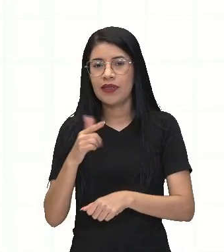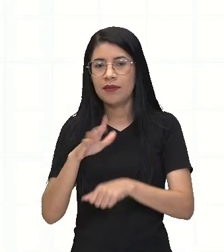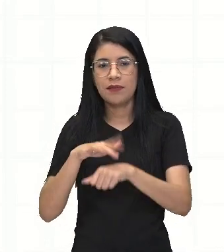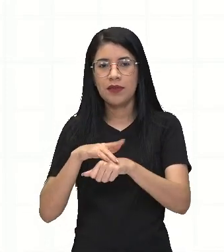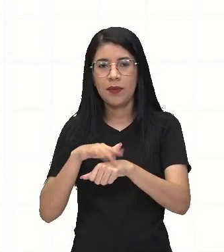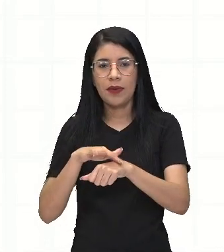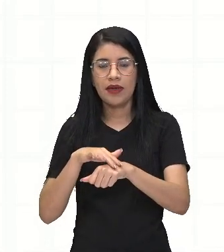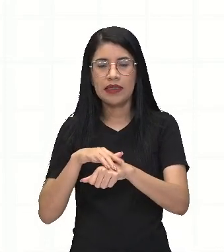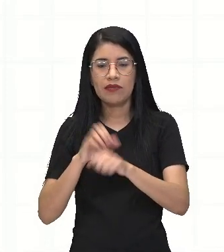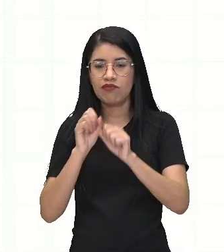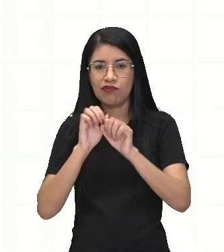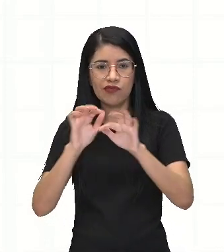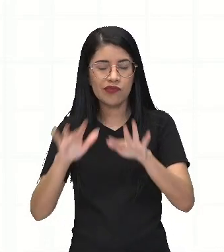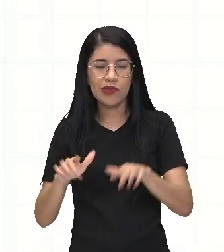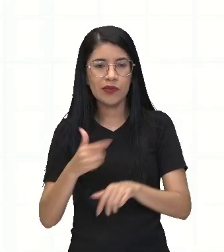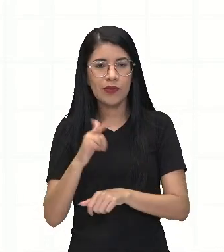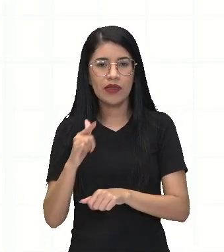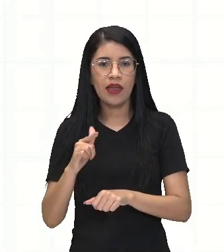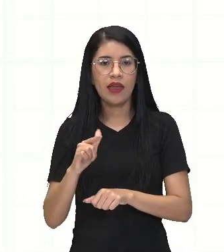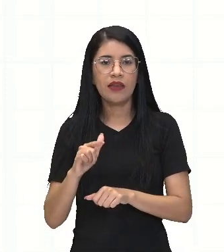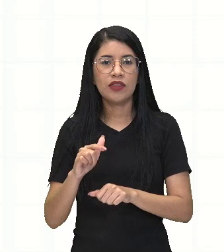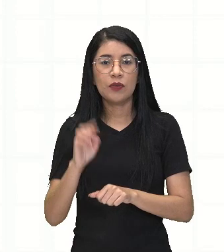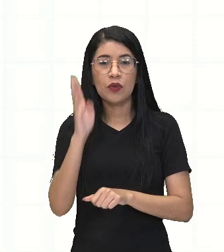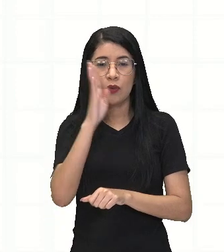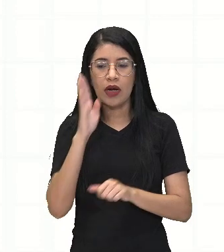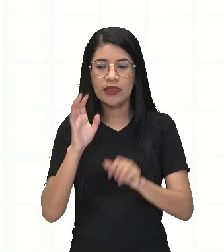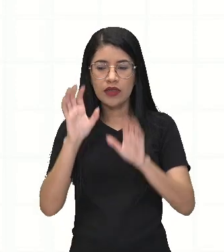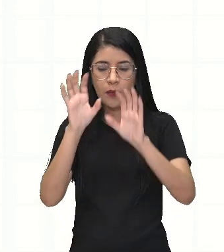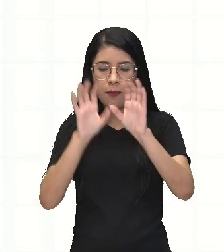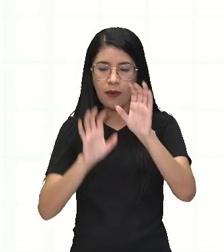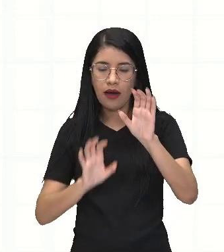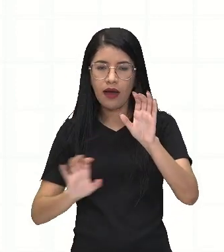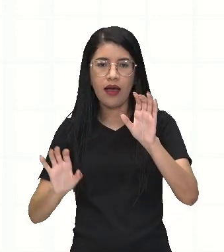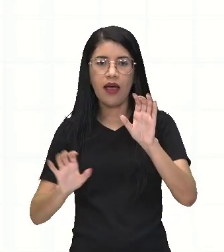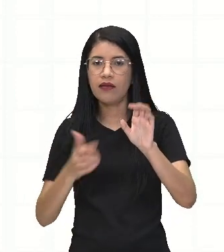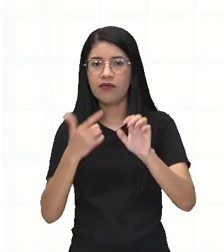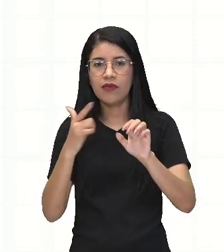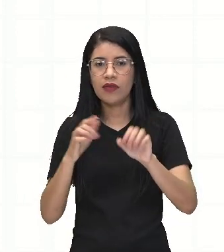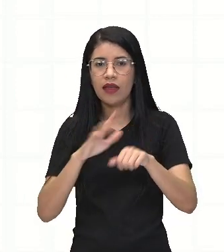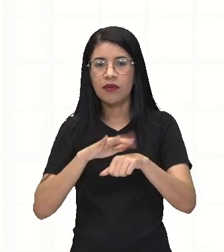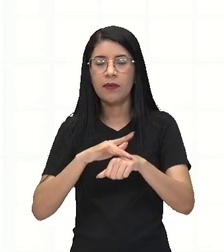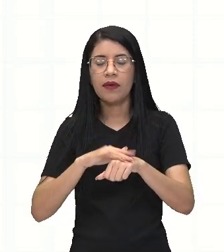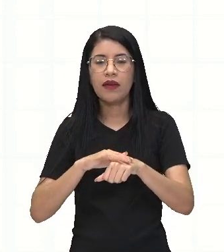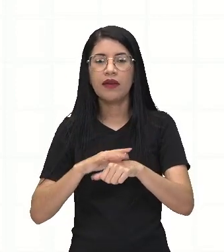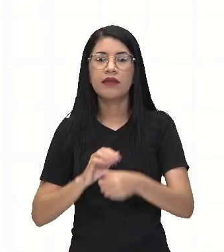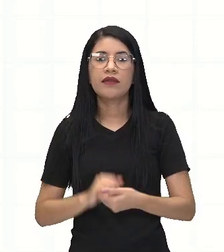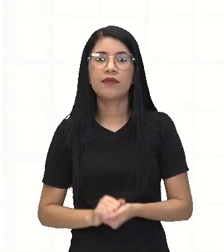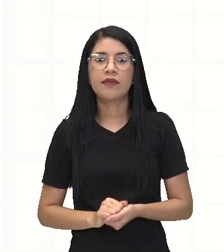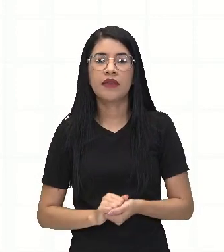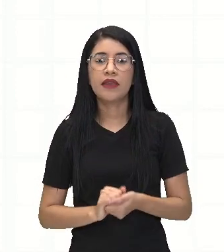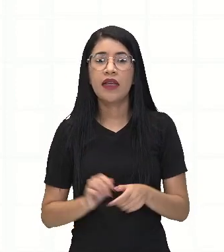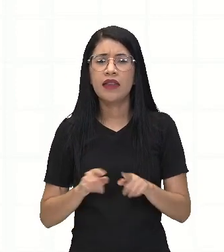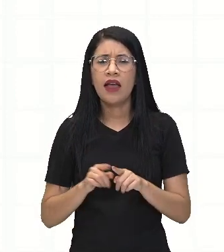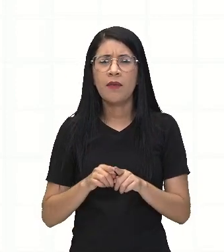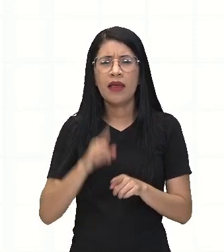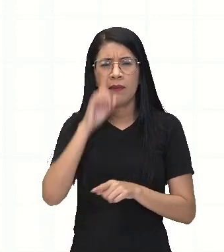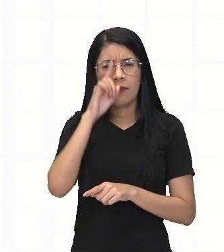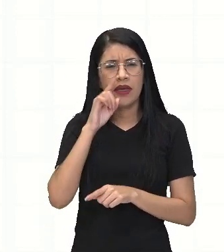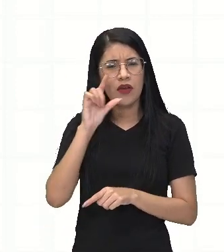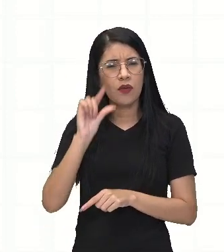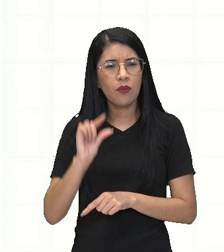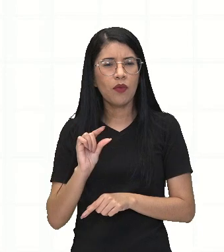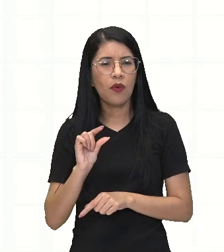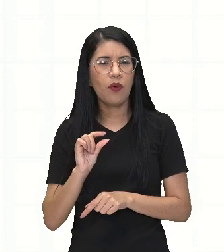transmissão. O restante do Brasil todo, ó. Muito baixo risco, esse amarelo claro, né,